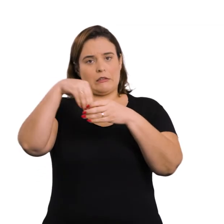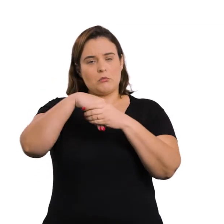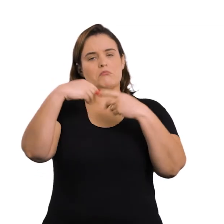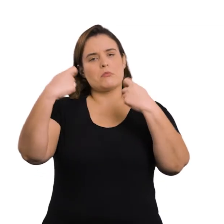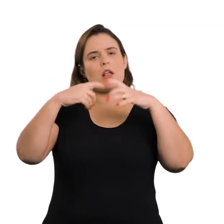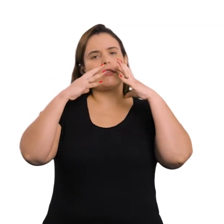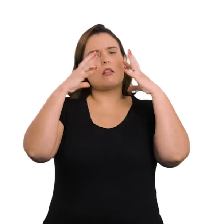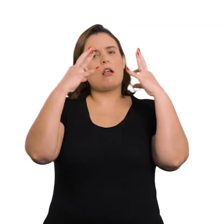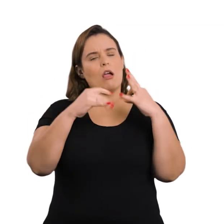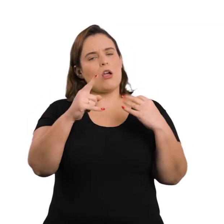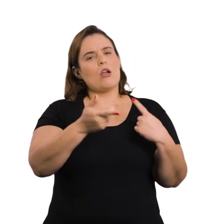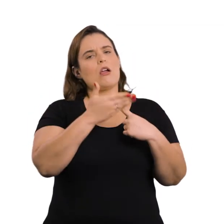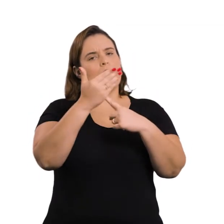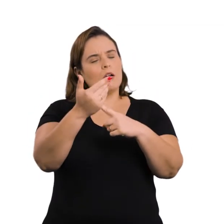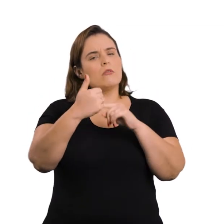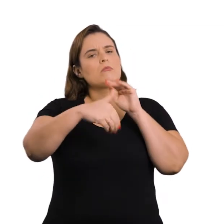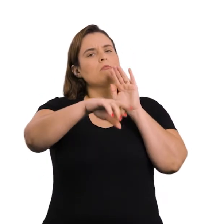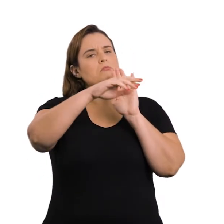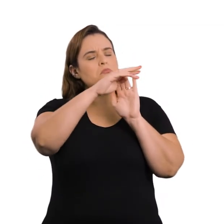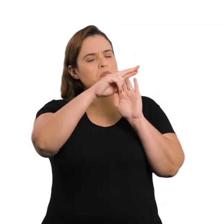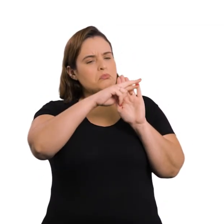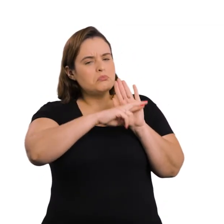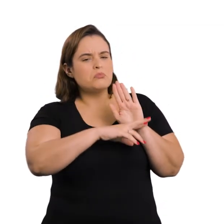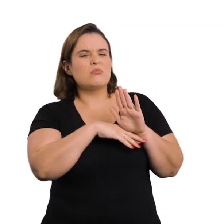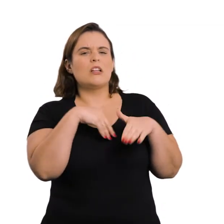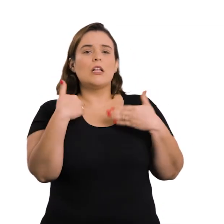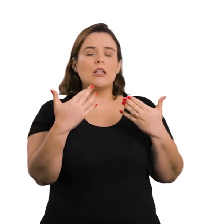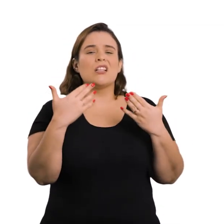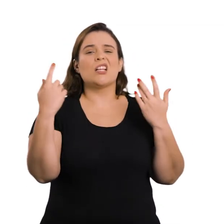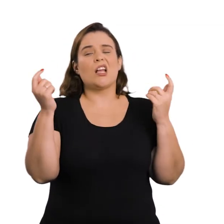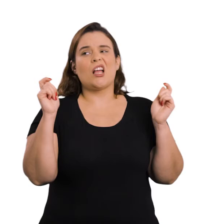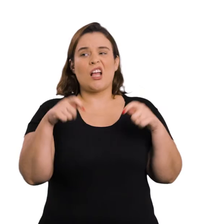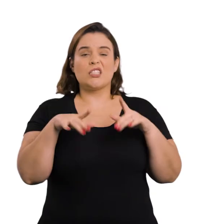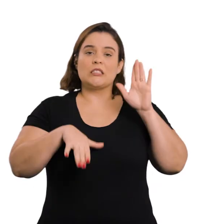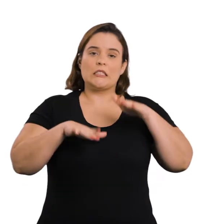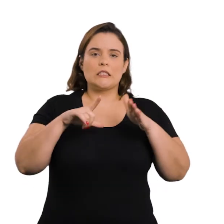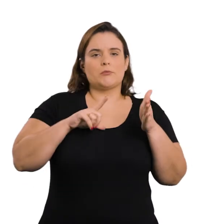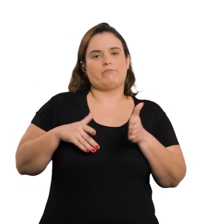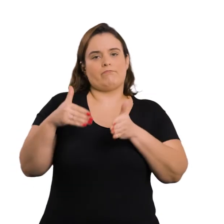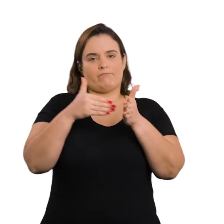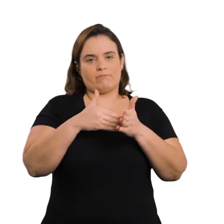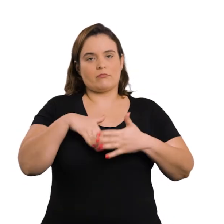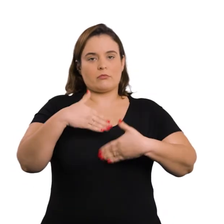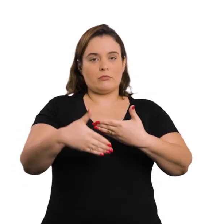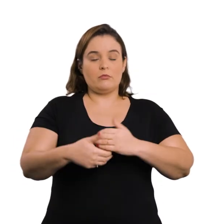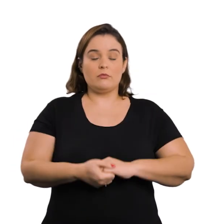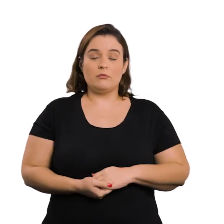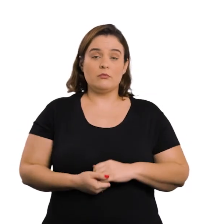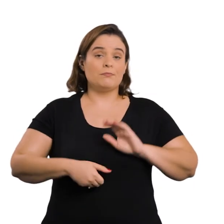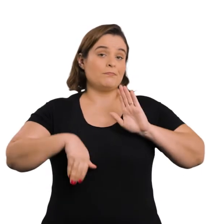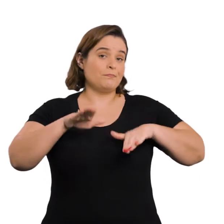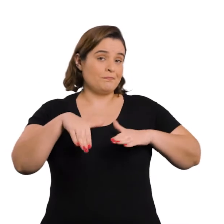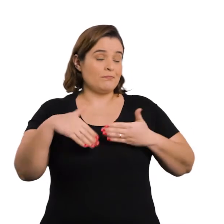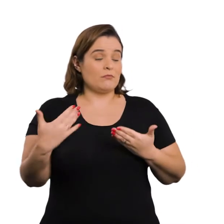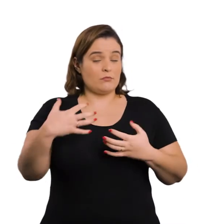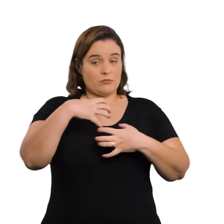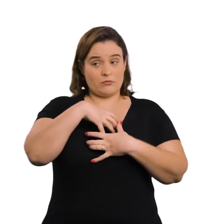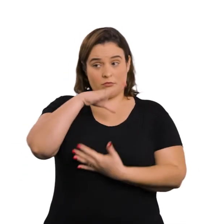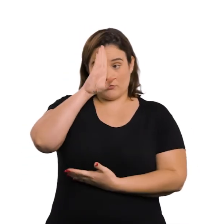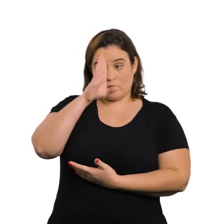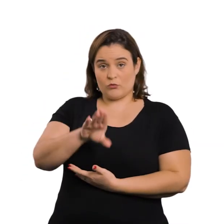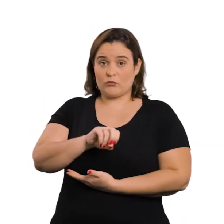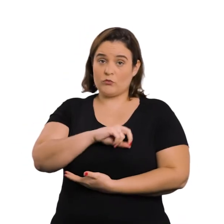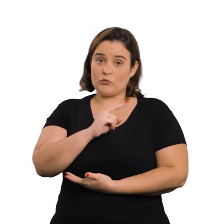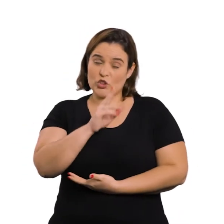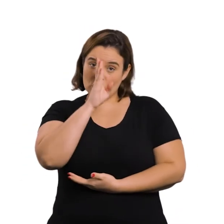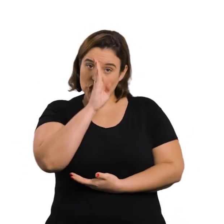questões metodológicas, instrumentais e pragmáticas que possam gerar barreiras em todos os seus processos. Muitas vezes, de